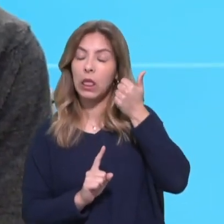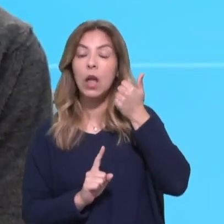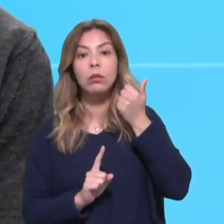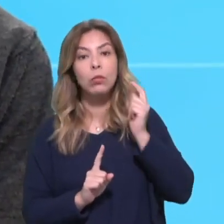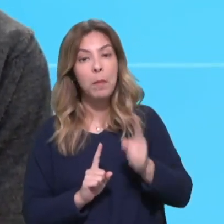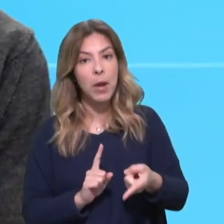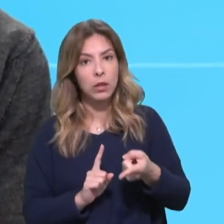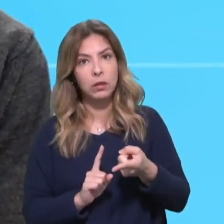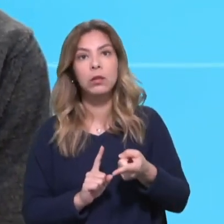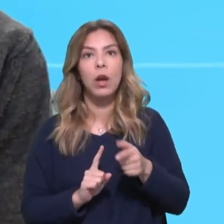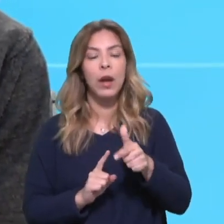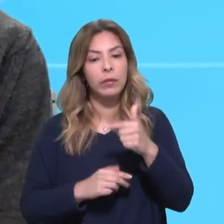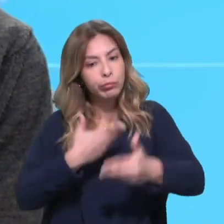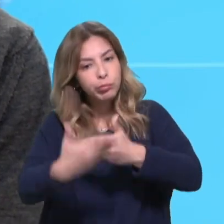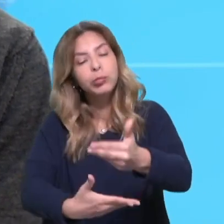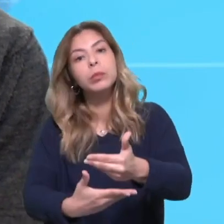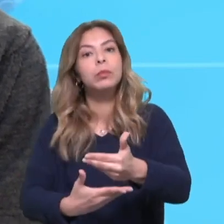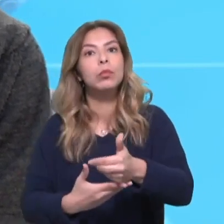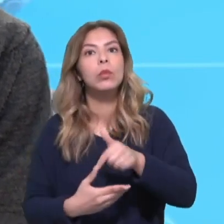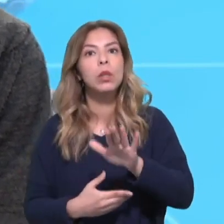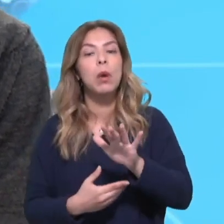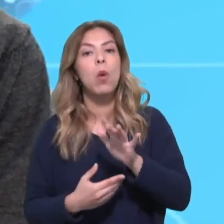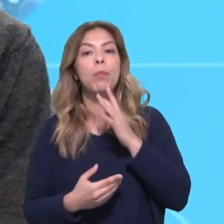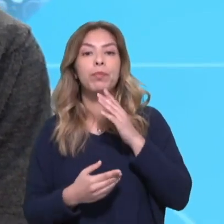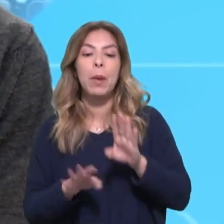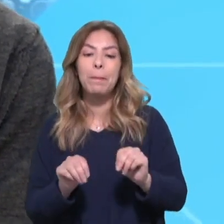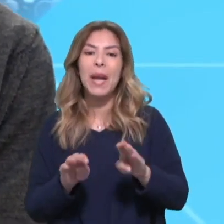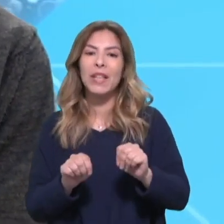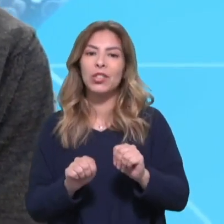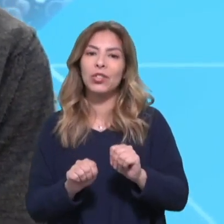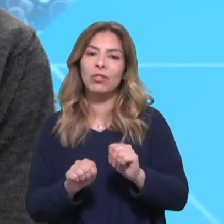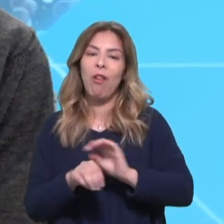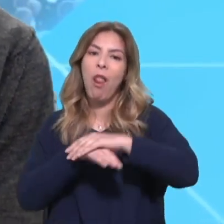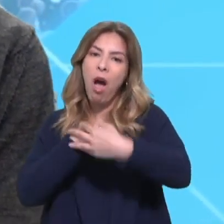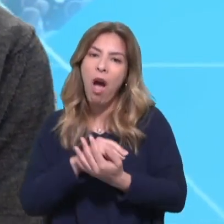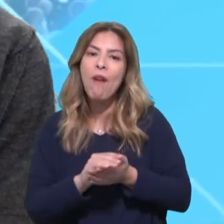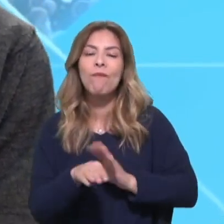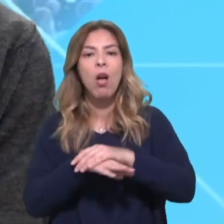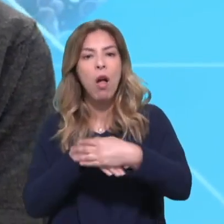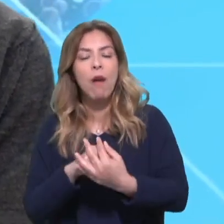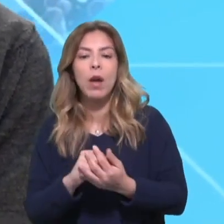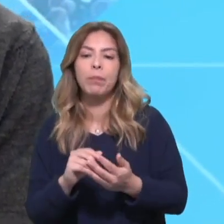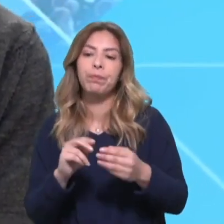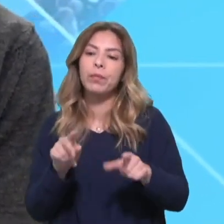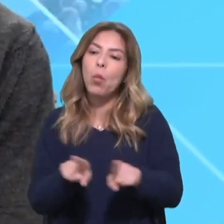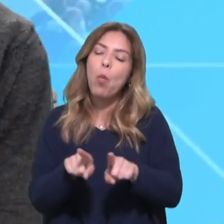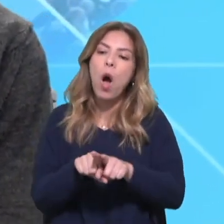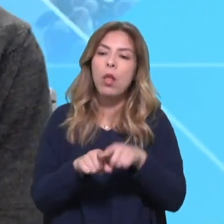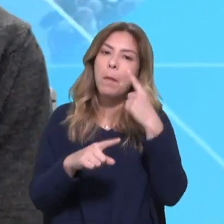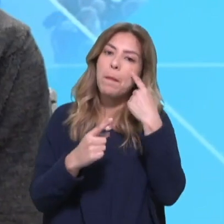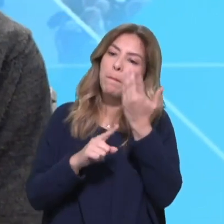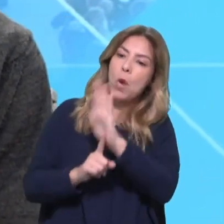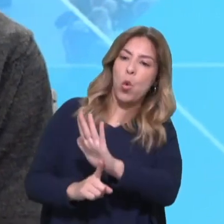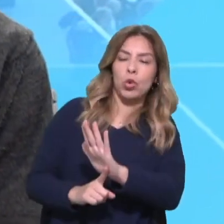Pascal, é efetivamente a Eucaristia. O lava-pés é como que uma ilustração daquilo que se